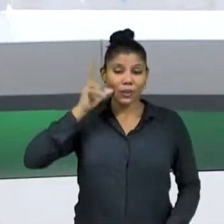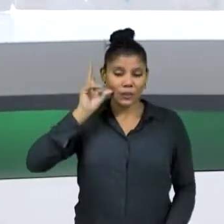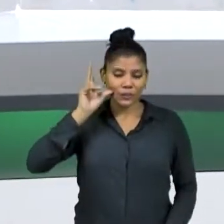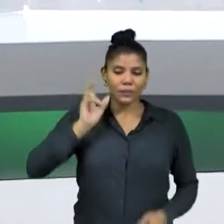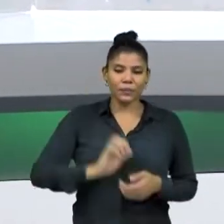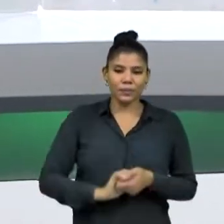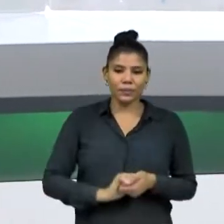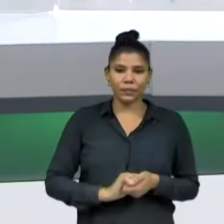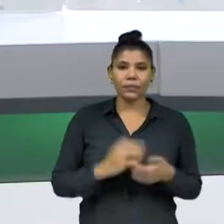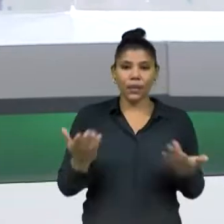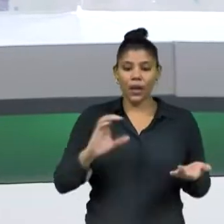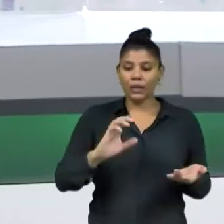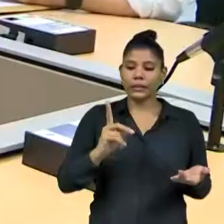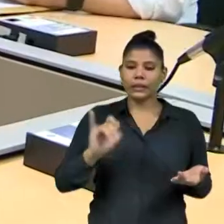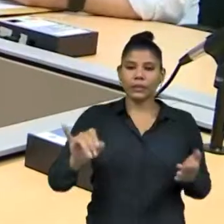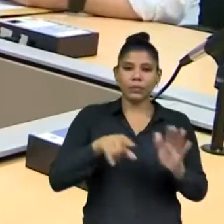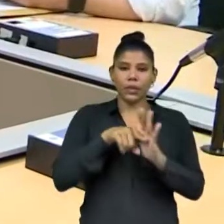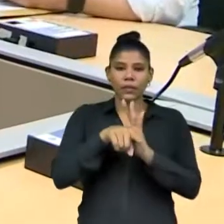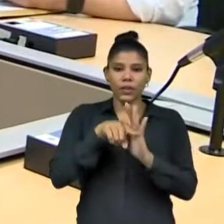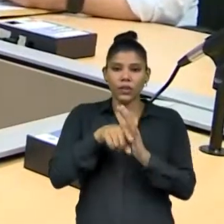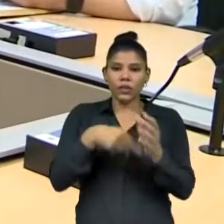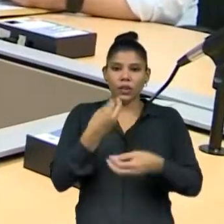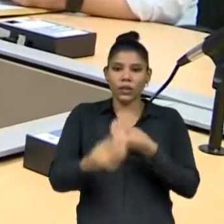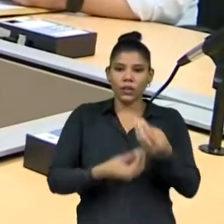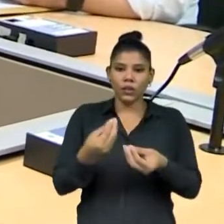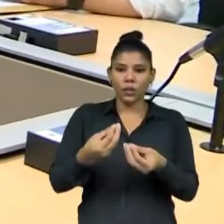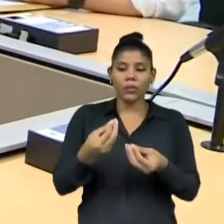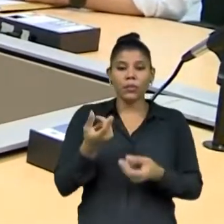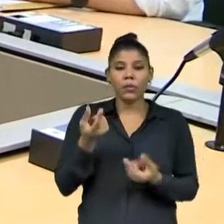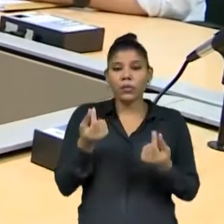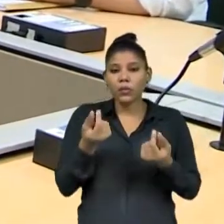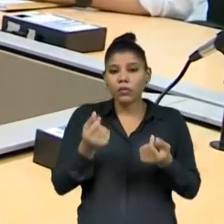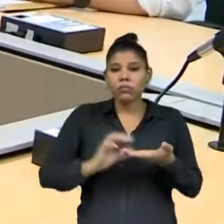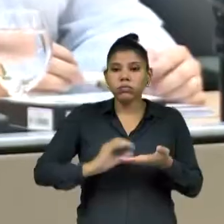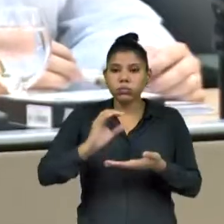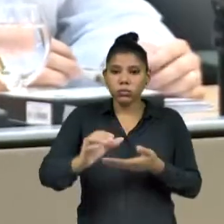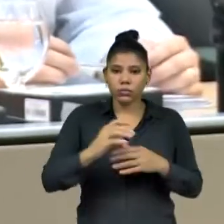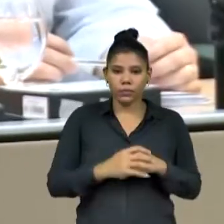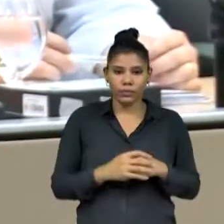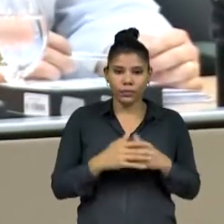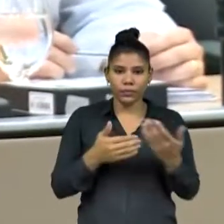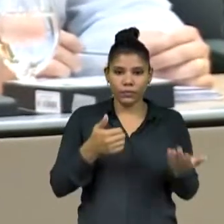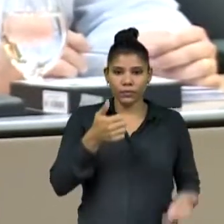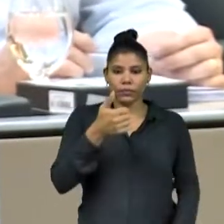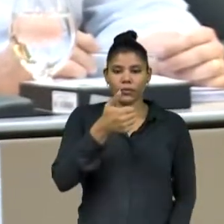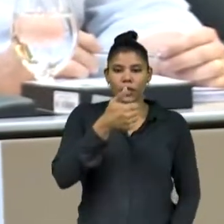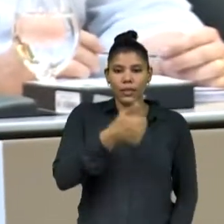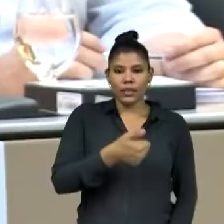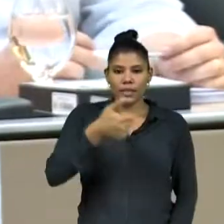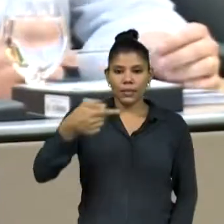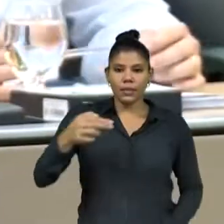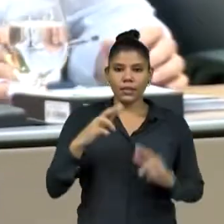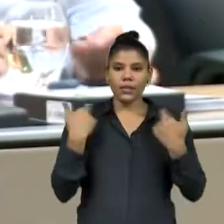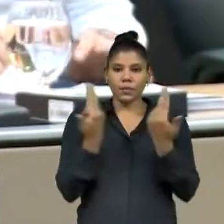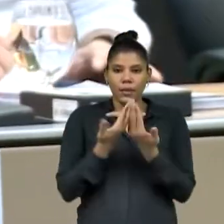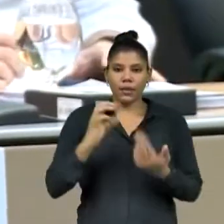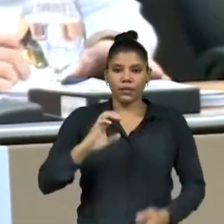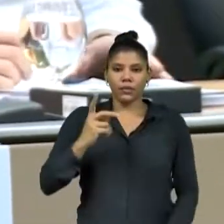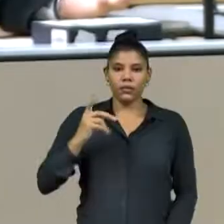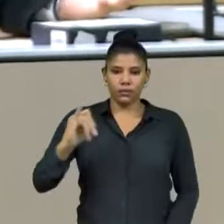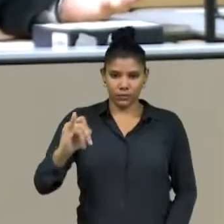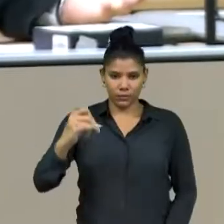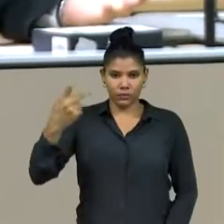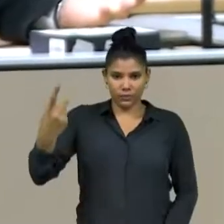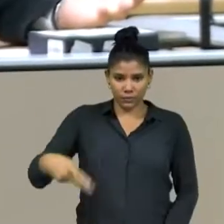das associações militares. Durante a 17ª reunião da Comissão Parlamentar de Inquérito da Assembleia